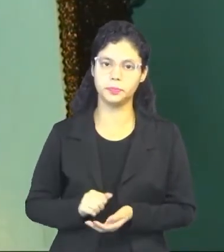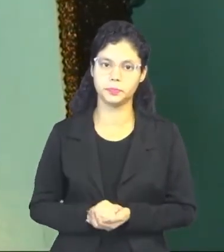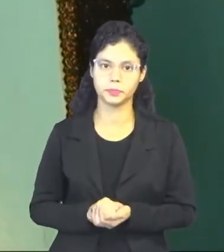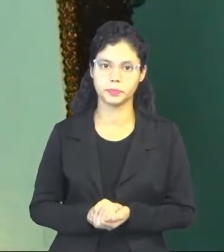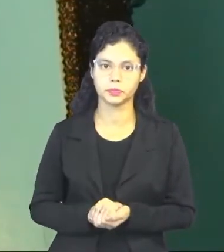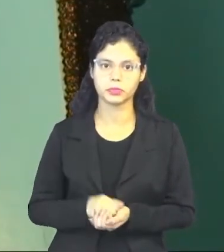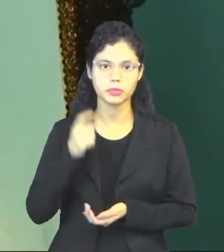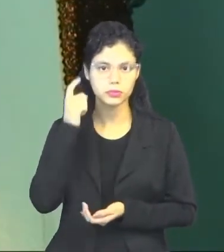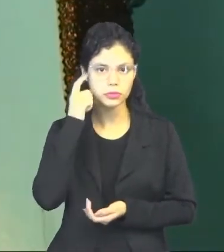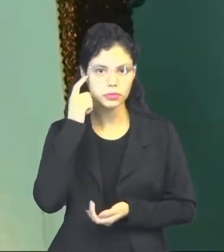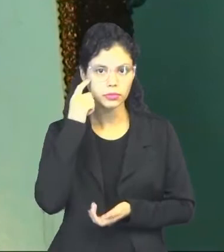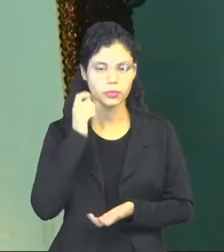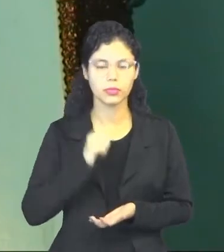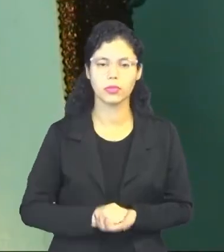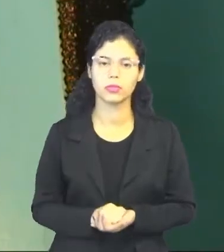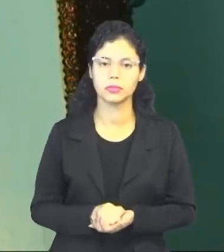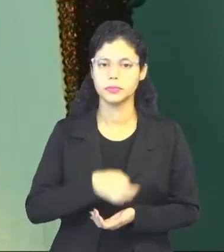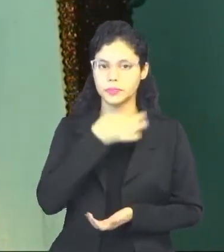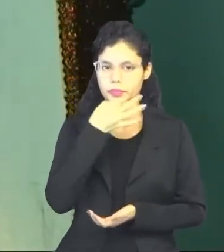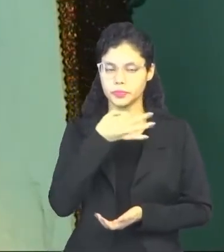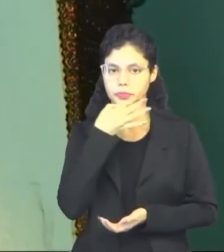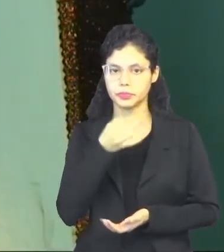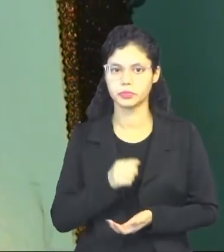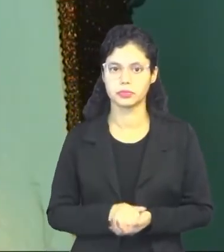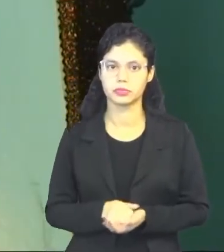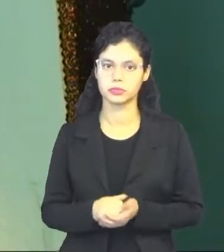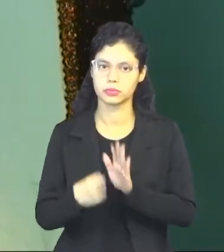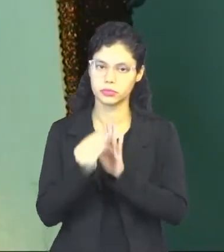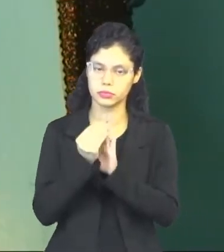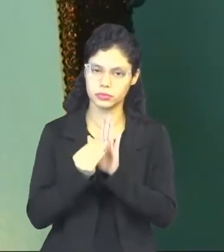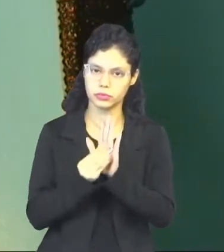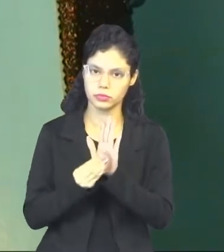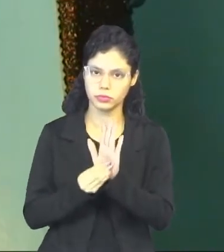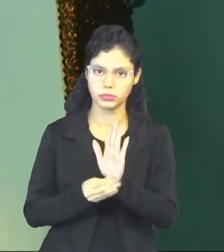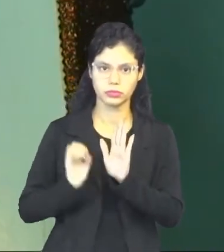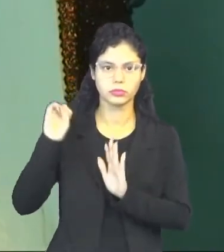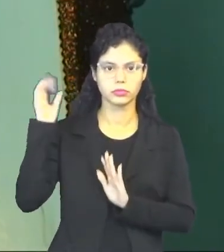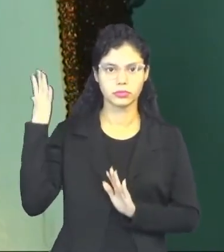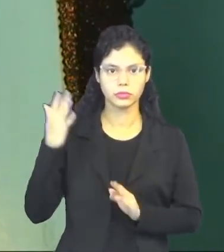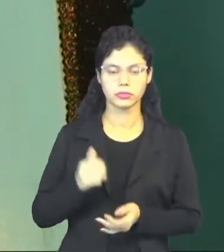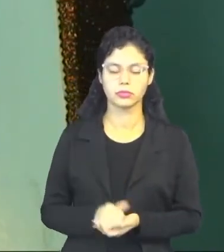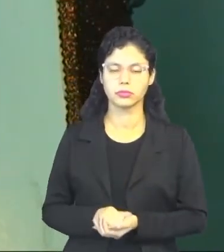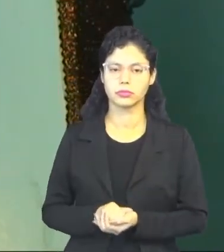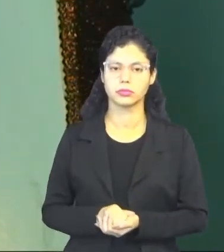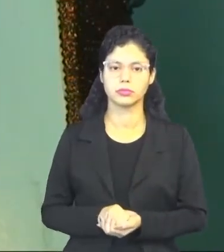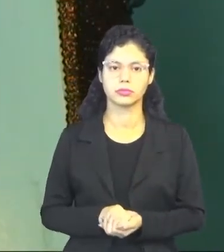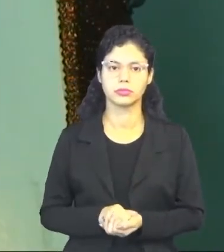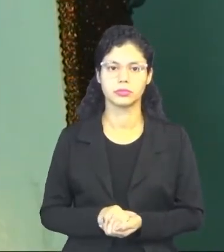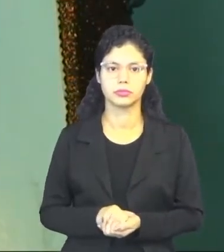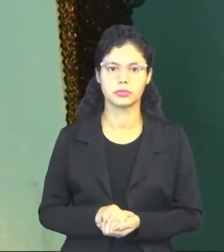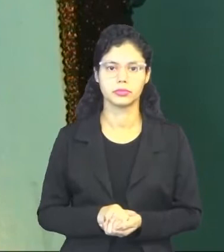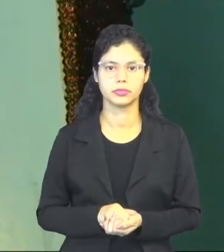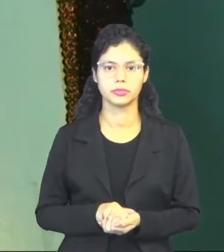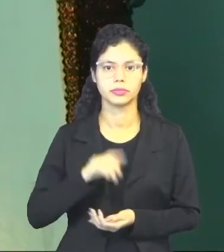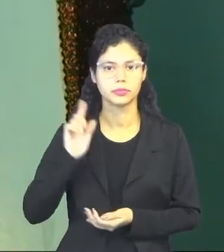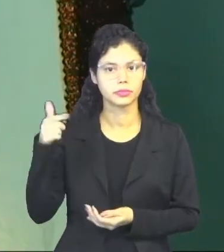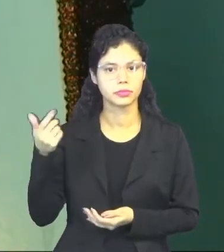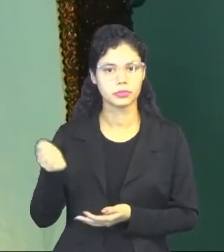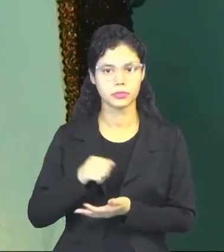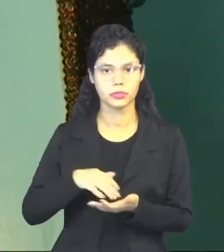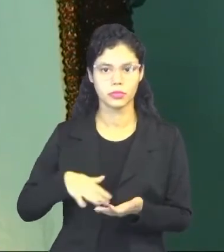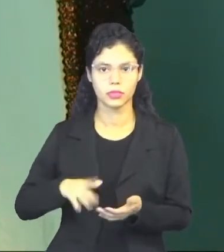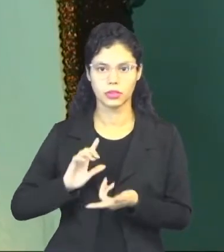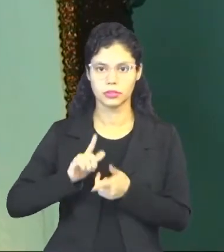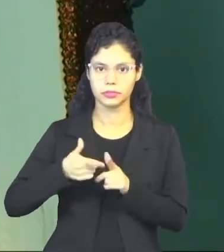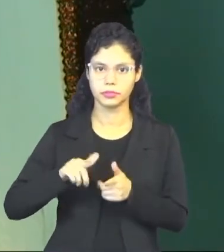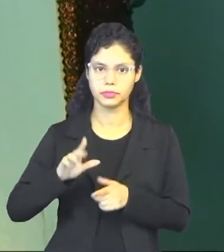o pensamento do pai, sua opinião, né? De um fato que aconteceu numa época passada com ele. Vamos para a próxima questão,